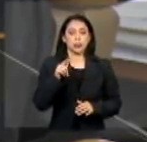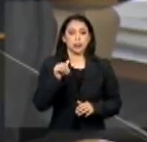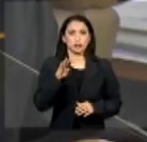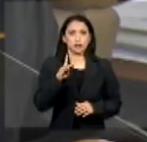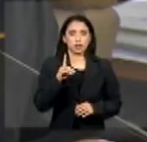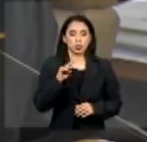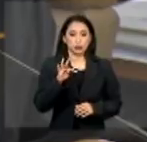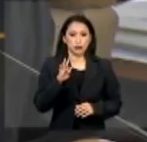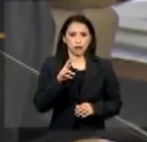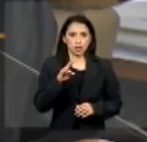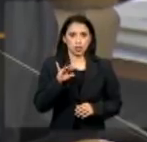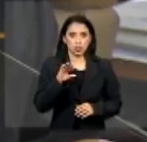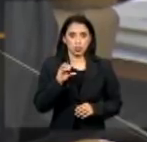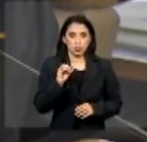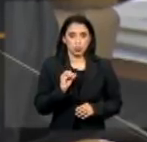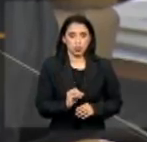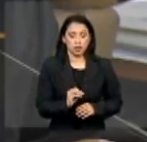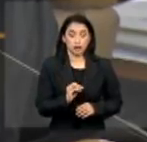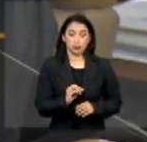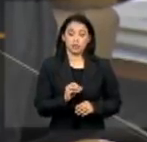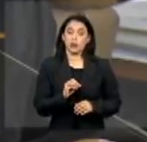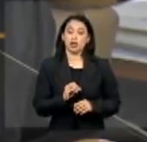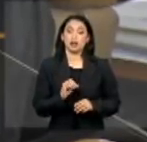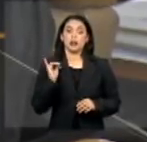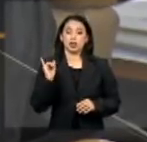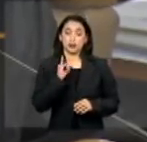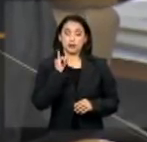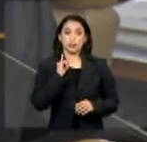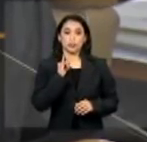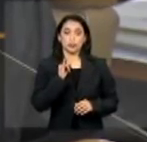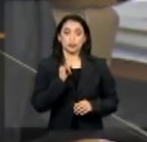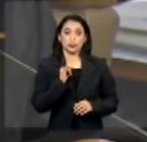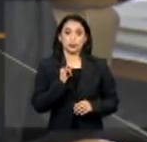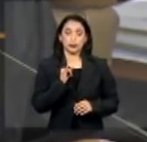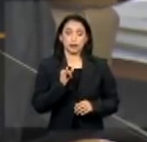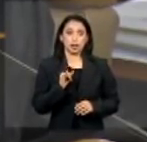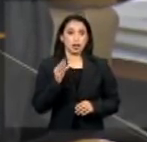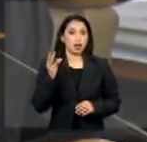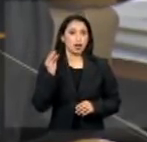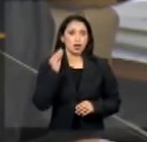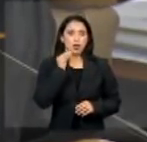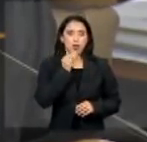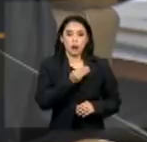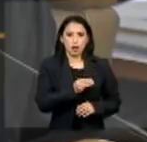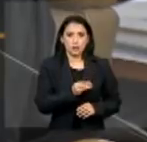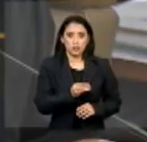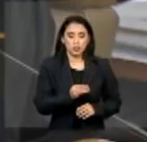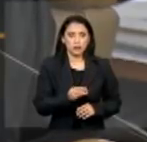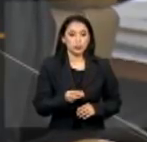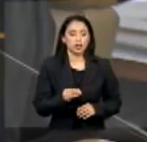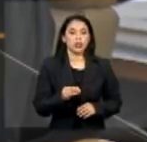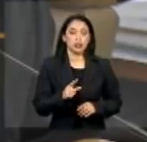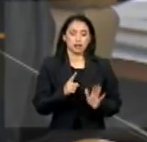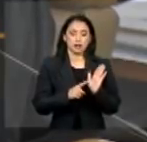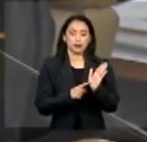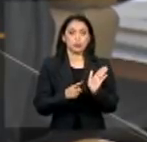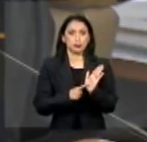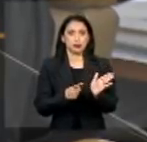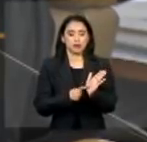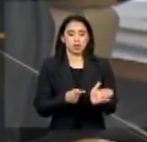relevante a esse ponto que envolve a ministra disse que a exibição de elementos de